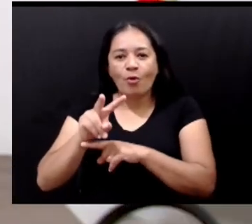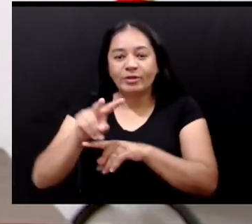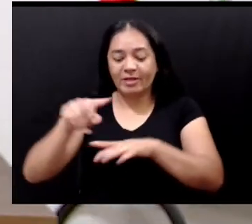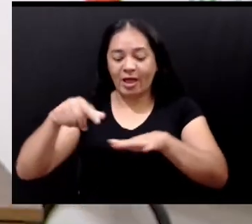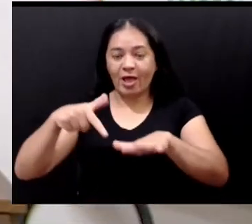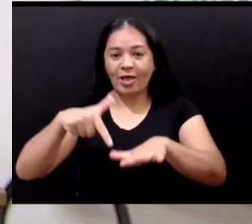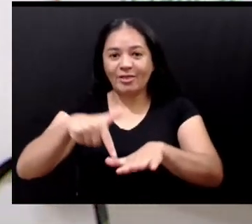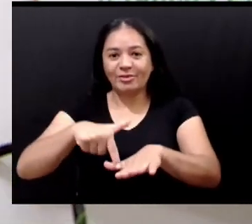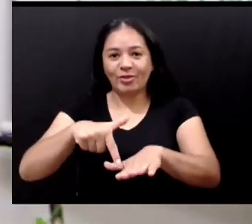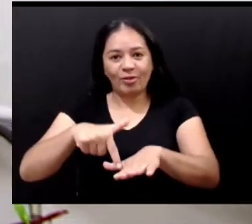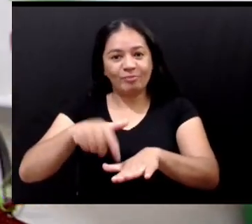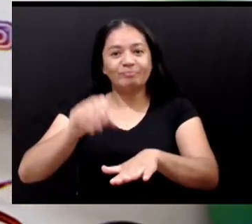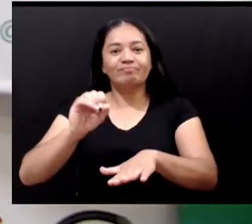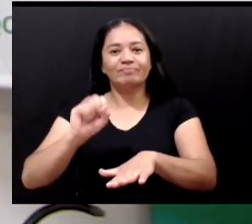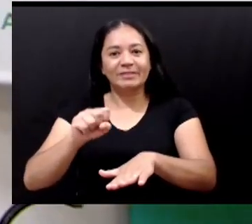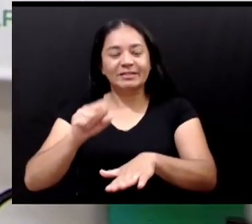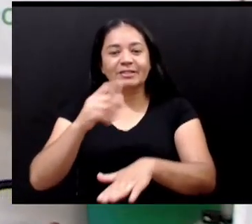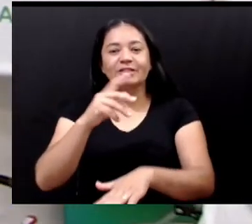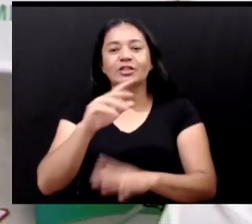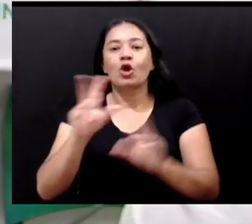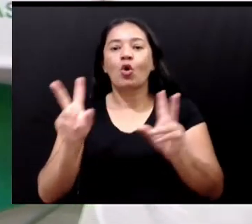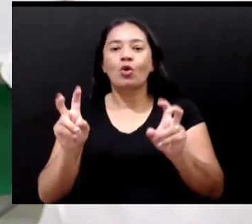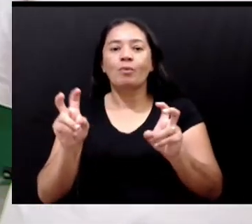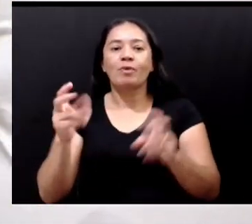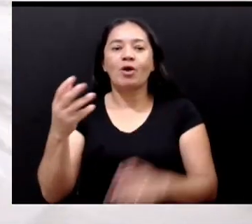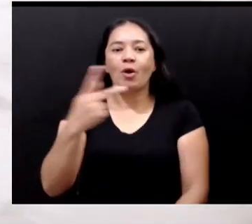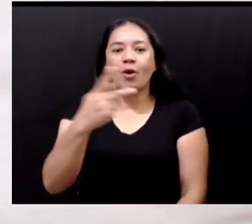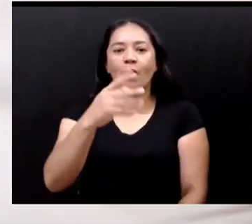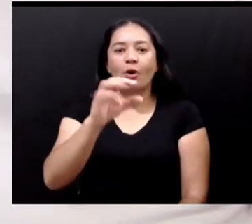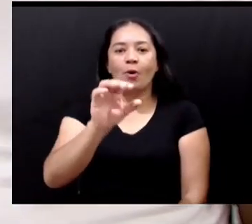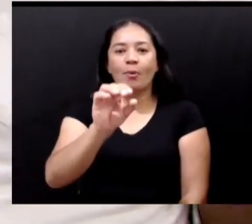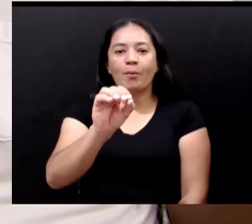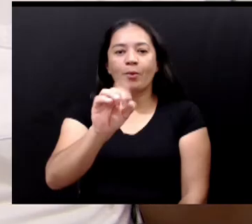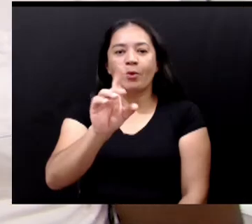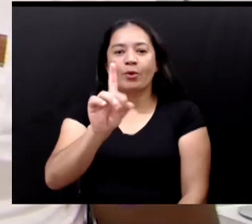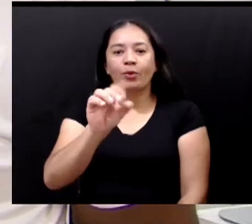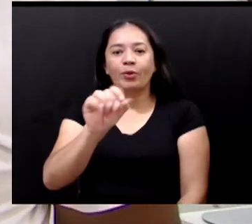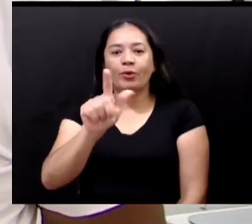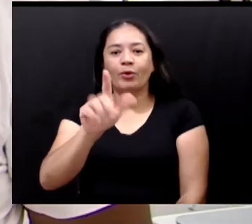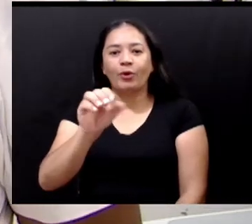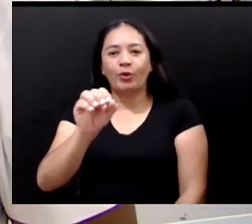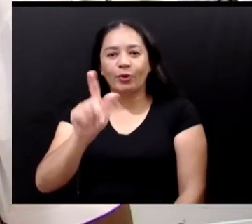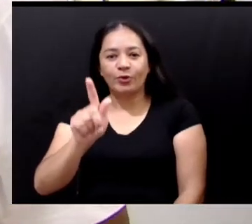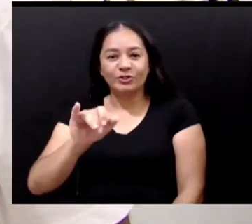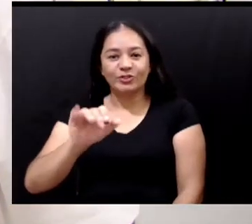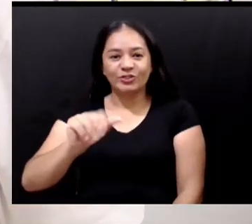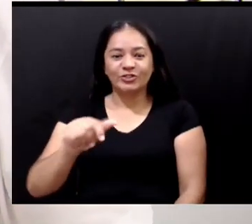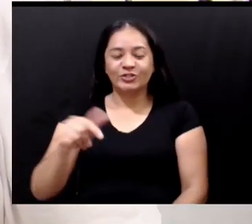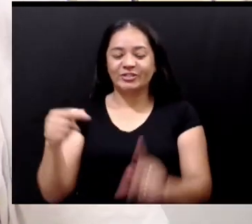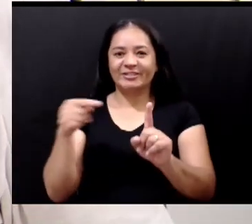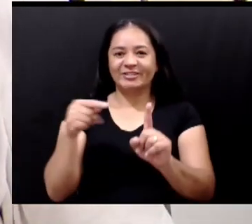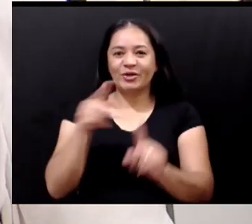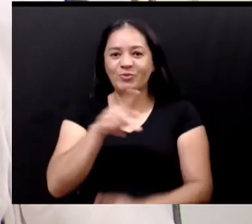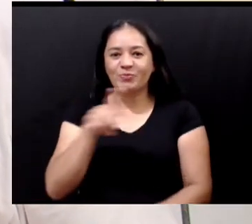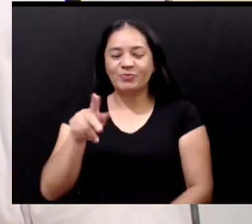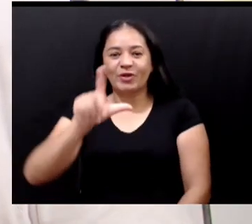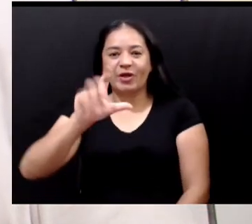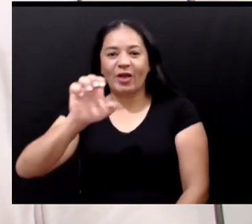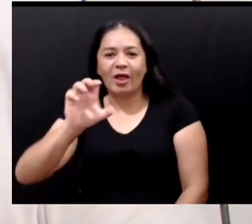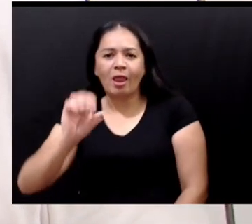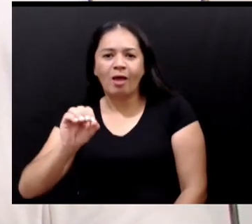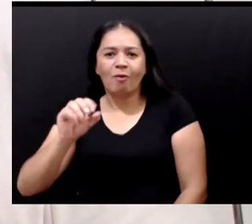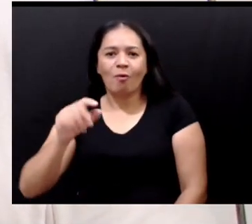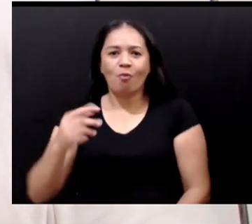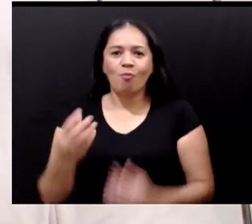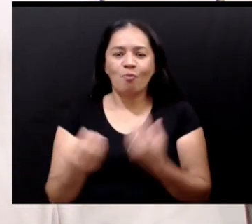sobre podologia, a profissão do podólogo, e entender aqui com o professor Léo como que